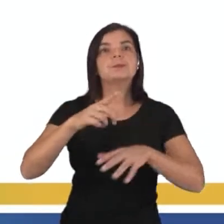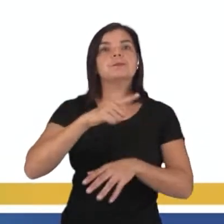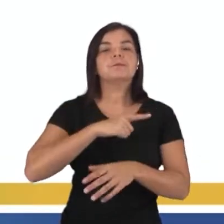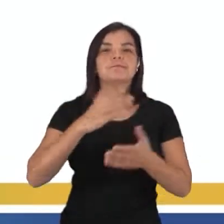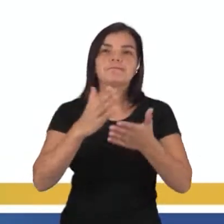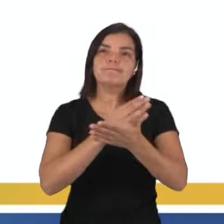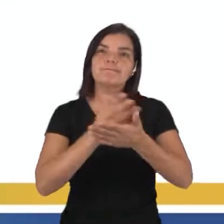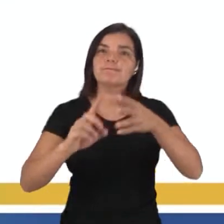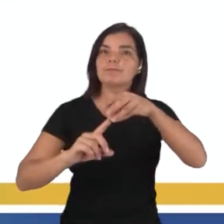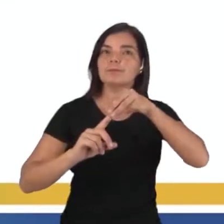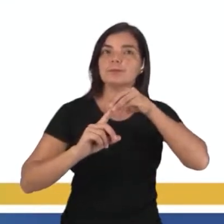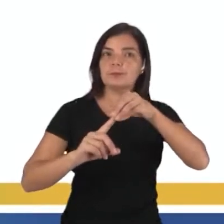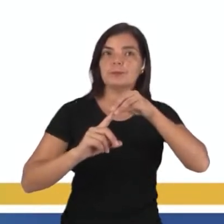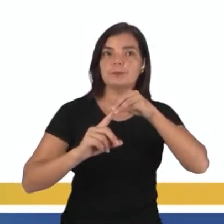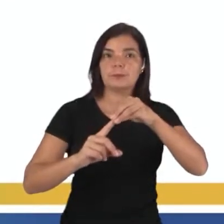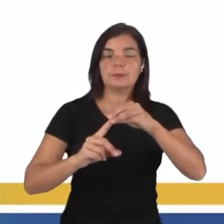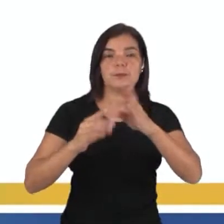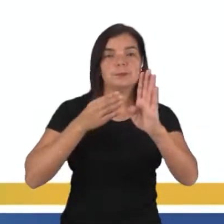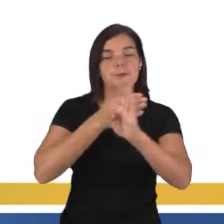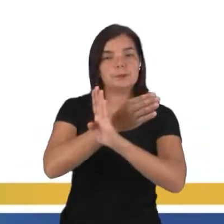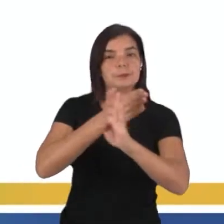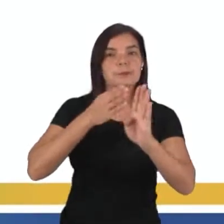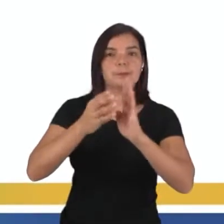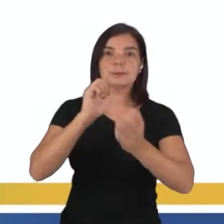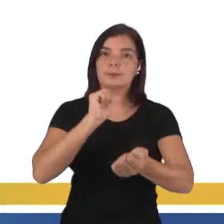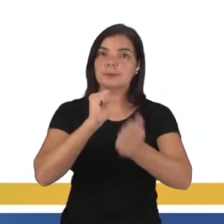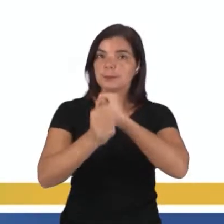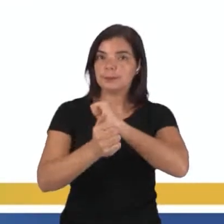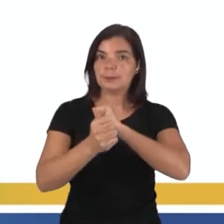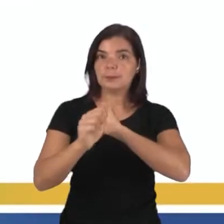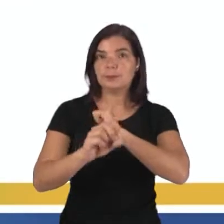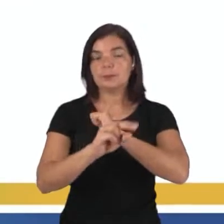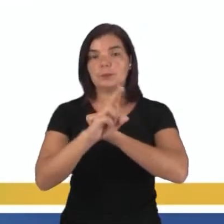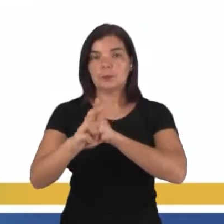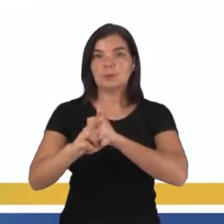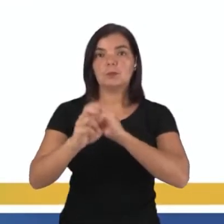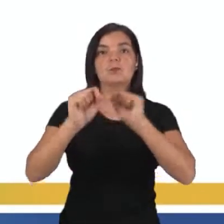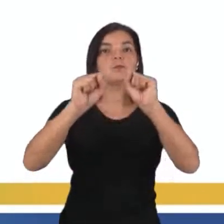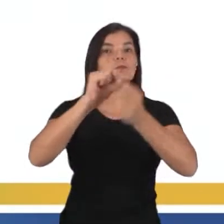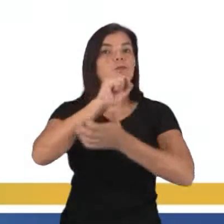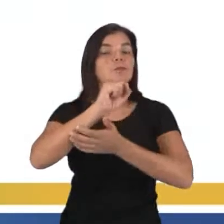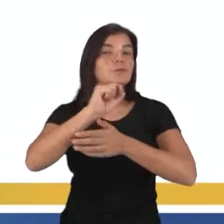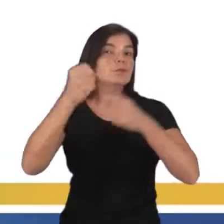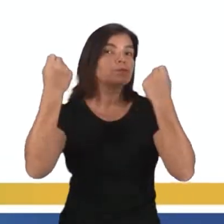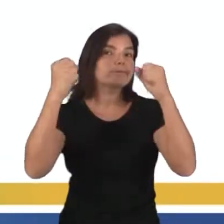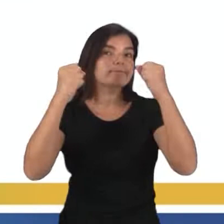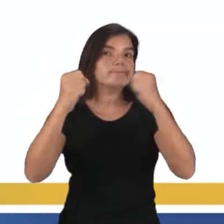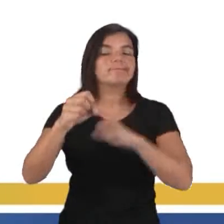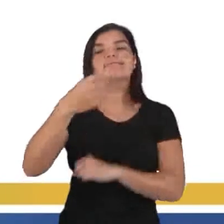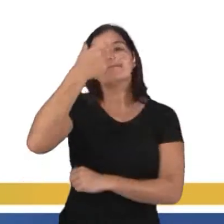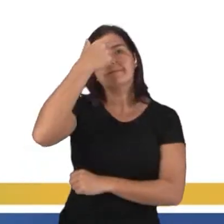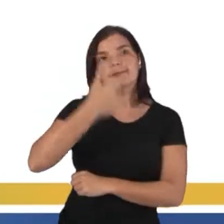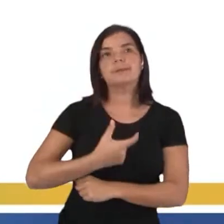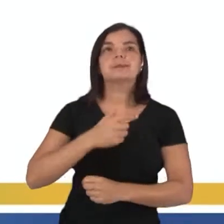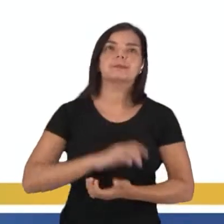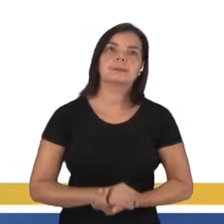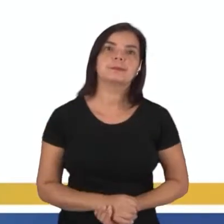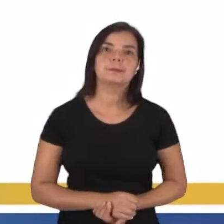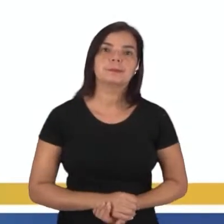movimentos que possuem alguma função para determinada modalidade esportiva ou tarefa diária do ser